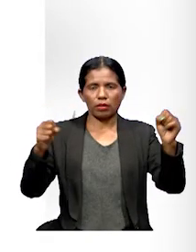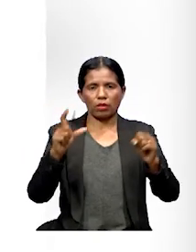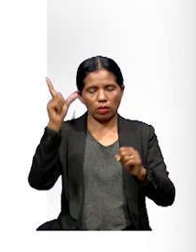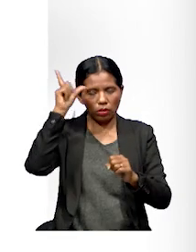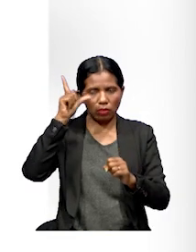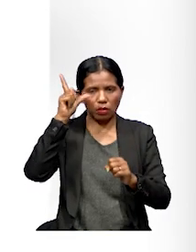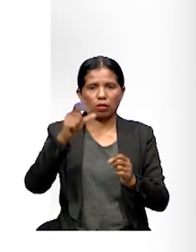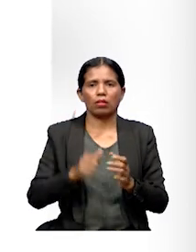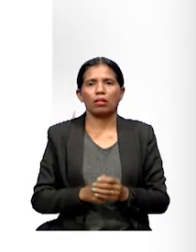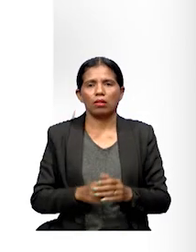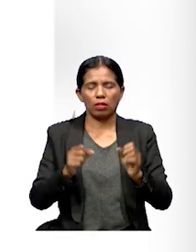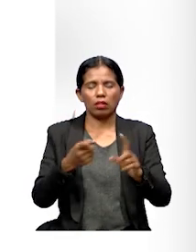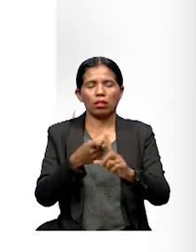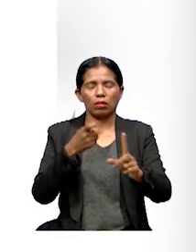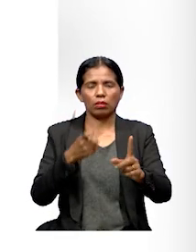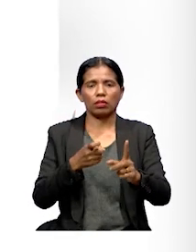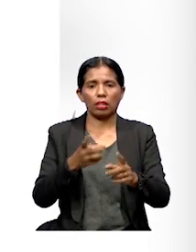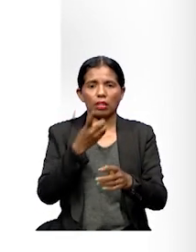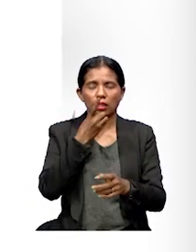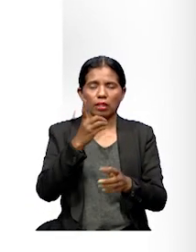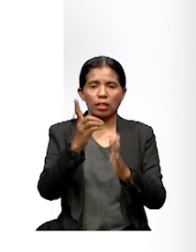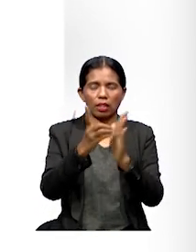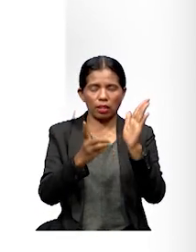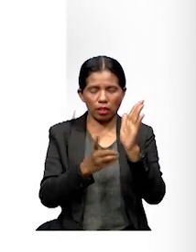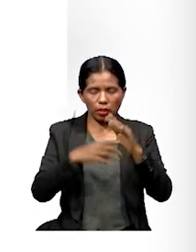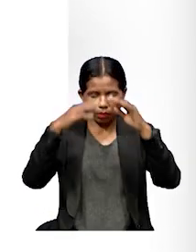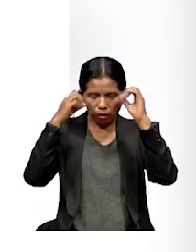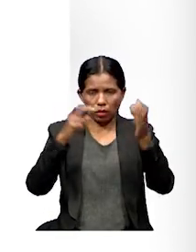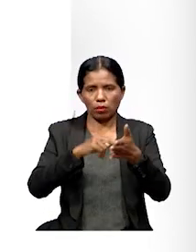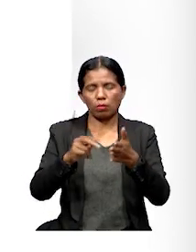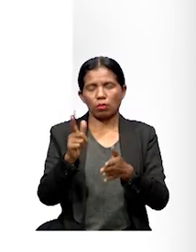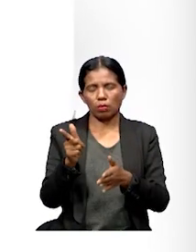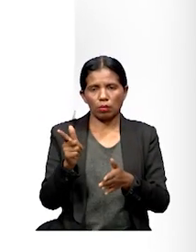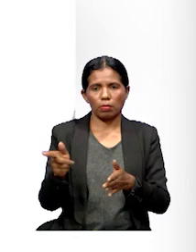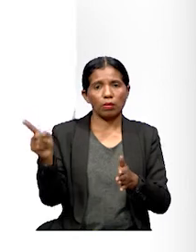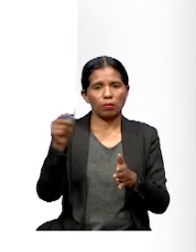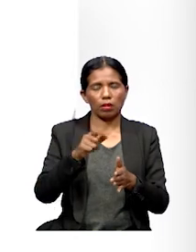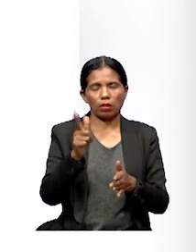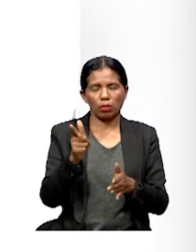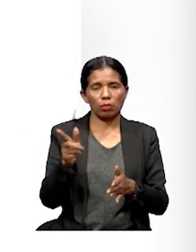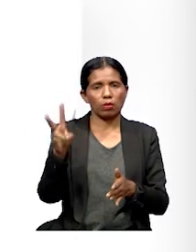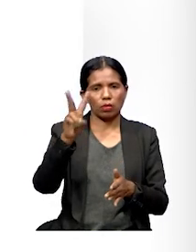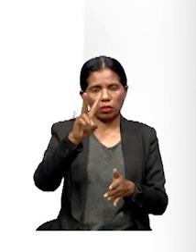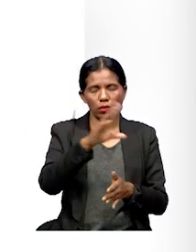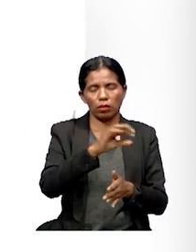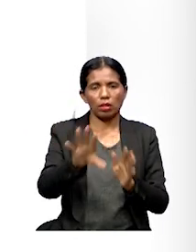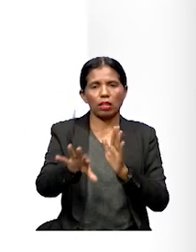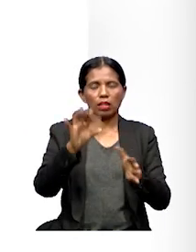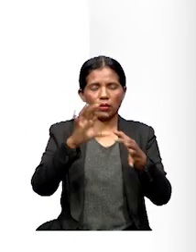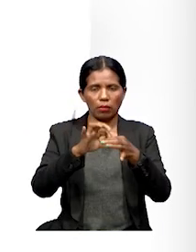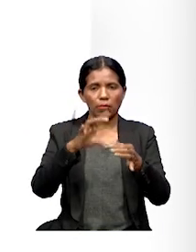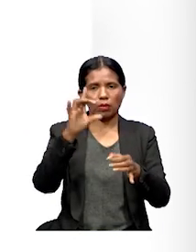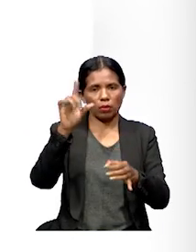Francisco Guterres Luolo. Lihu si decreto Presidente da República, número Ruanulo barra de Honrua Ruanulo de Sinrua. Nomeia membro